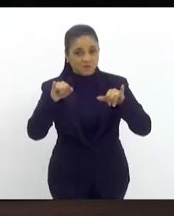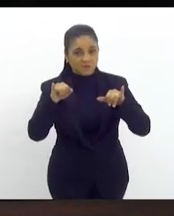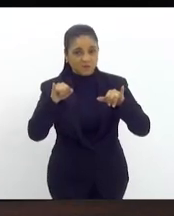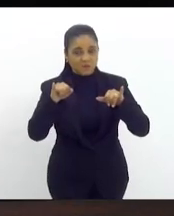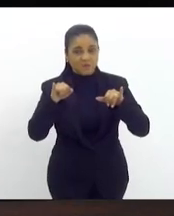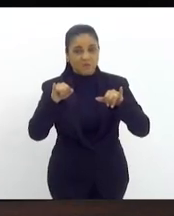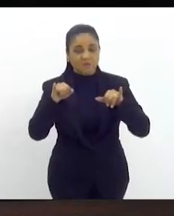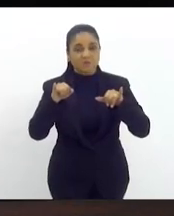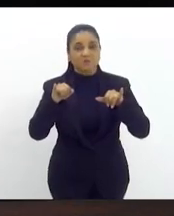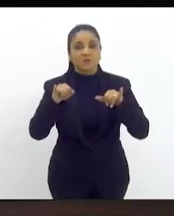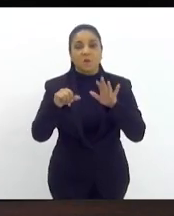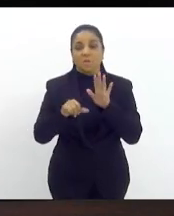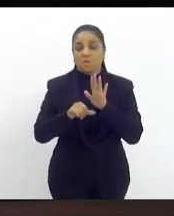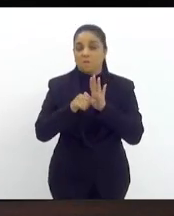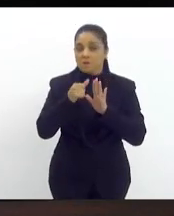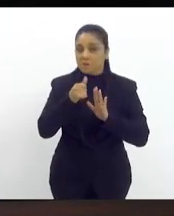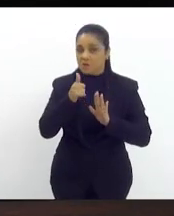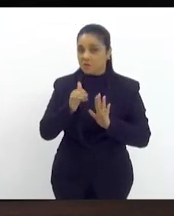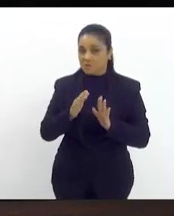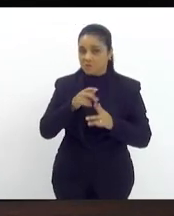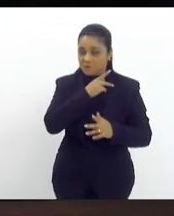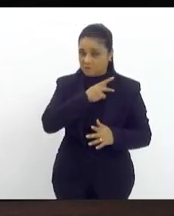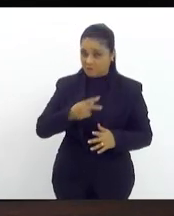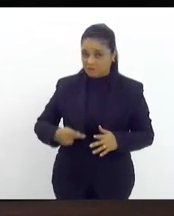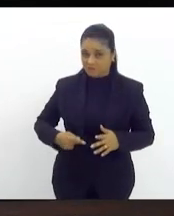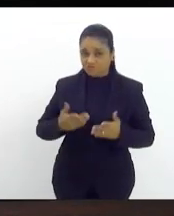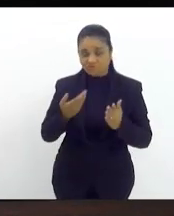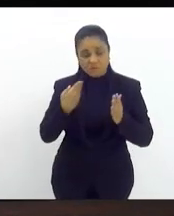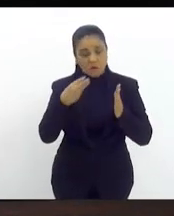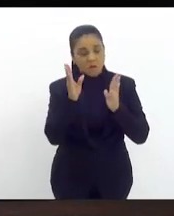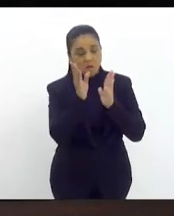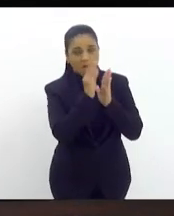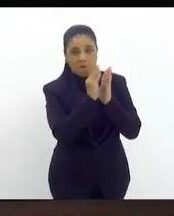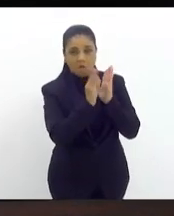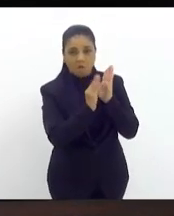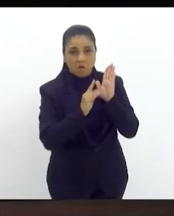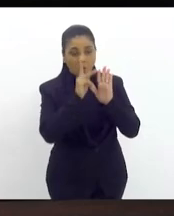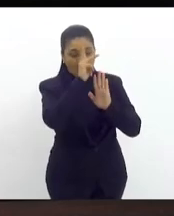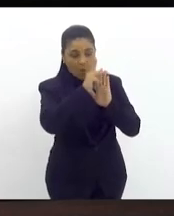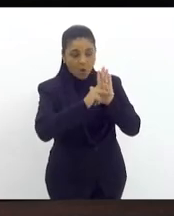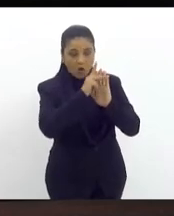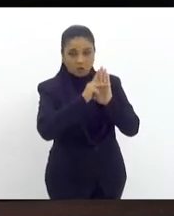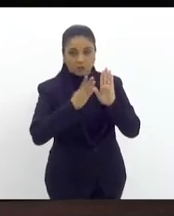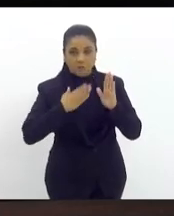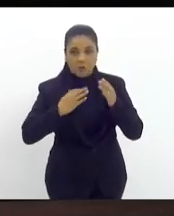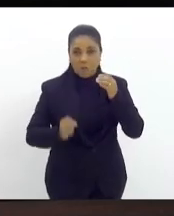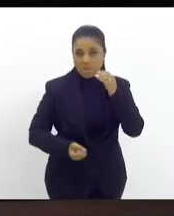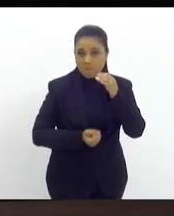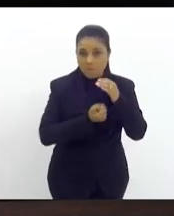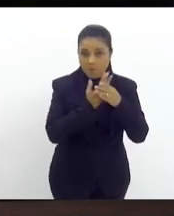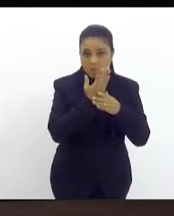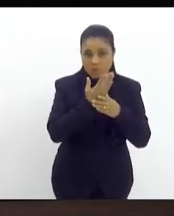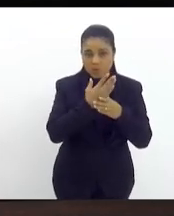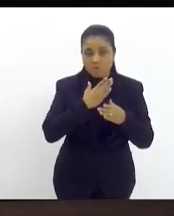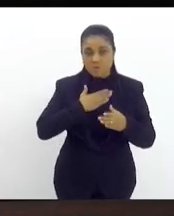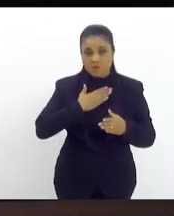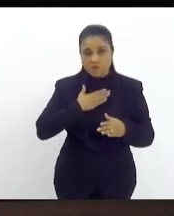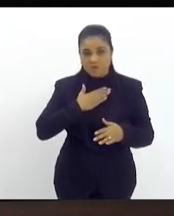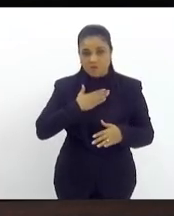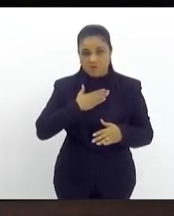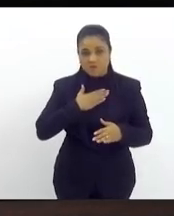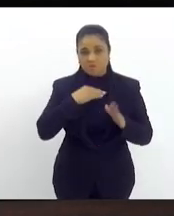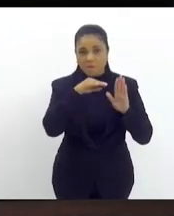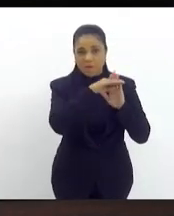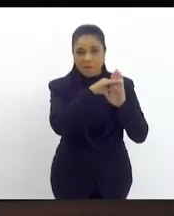primeiramente Presidente eu gostaria que colocasse em Pauta um projeto de lei da minha autoria se possível